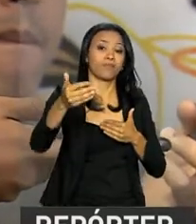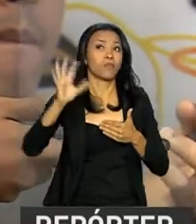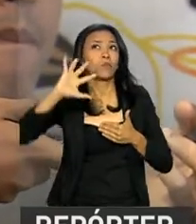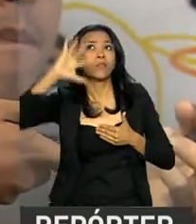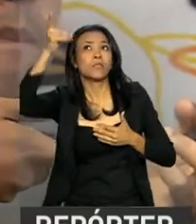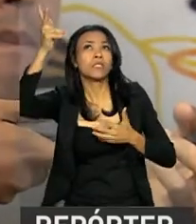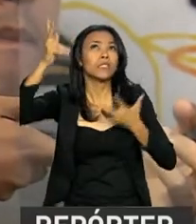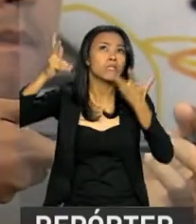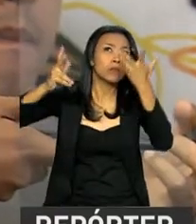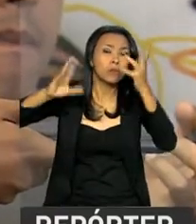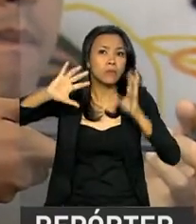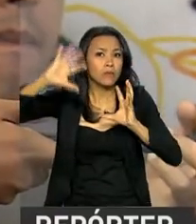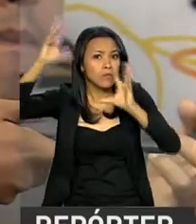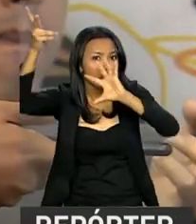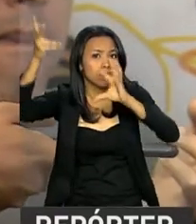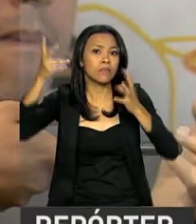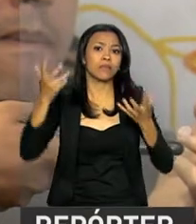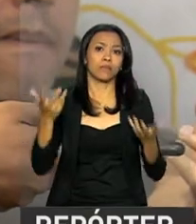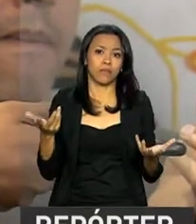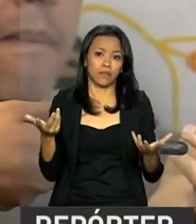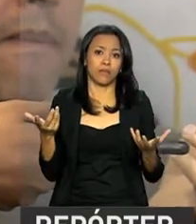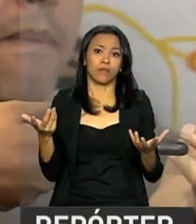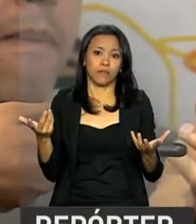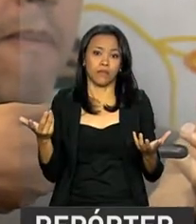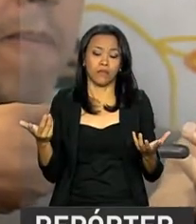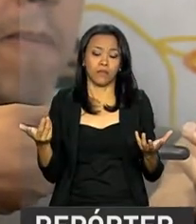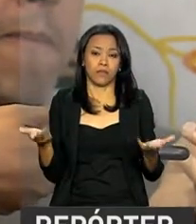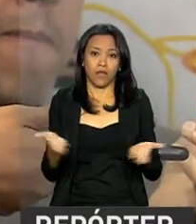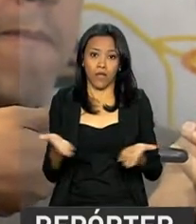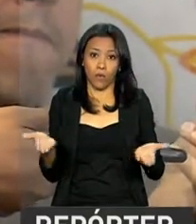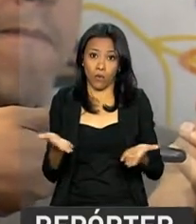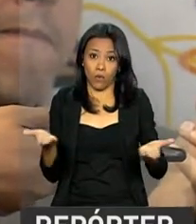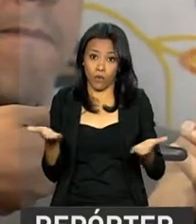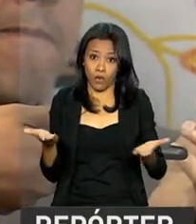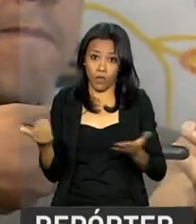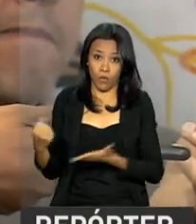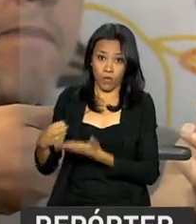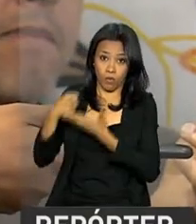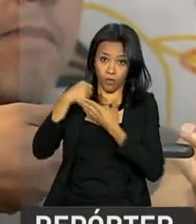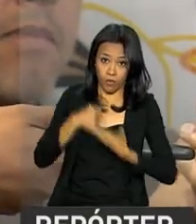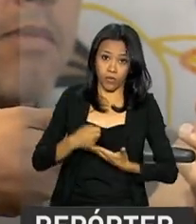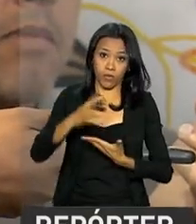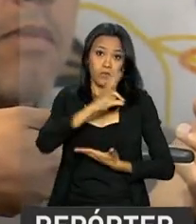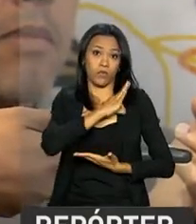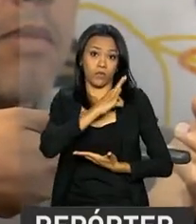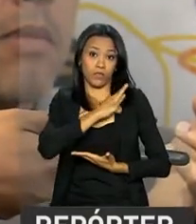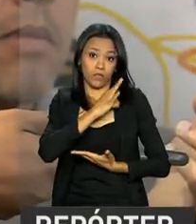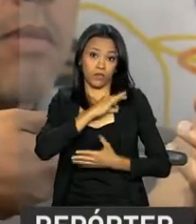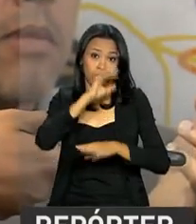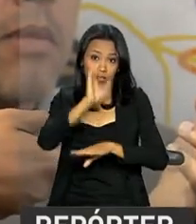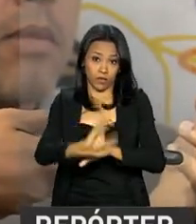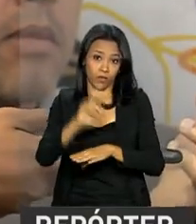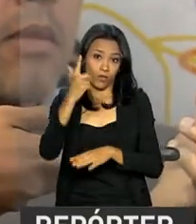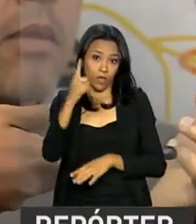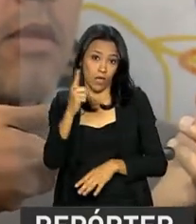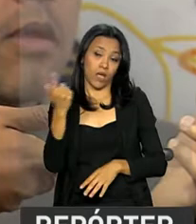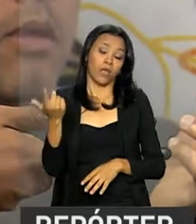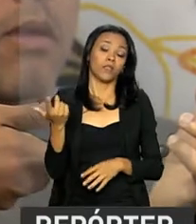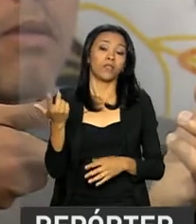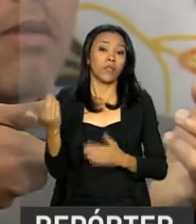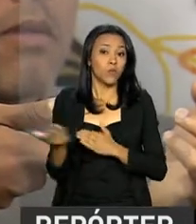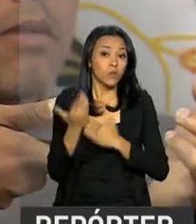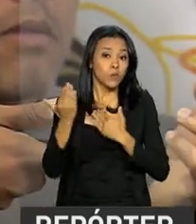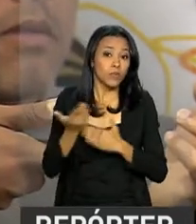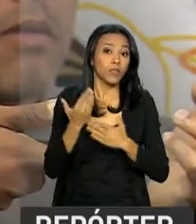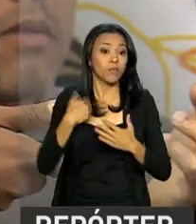clima e e já agora com reforço da polícia militar ambiental de goiás com a polícia civil que a gente evite